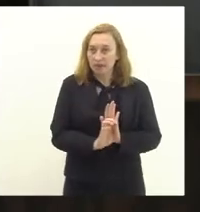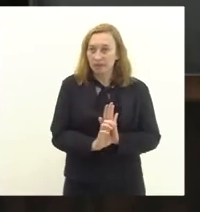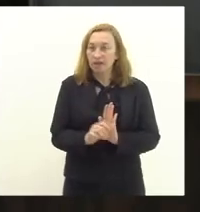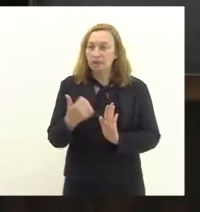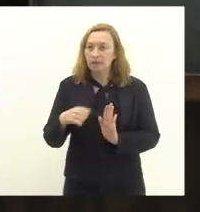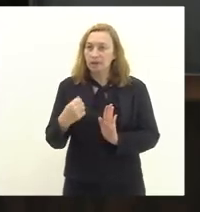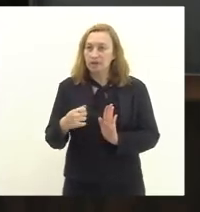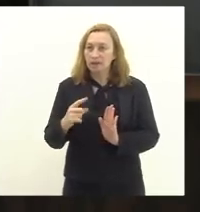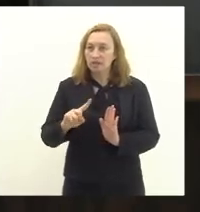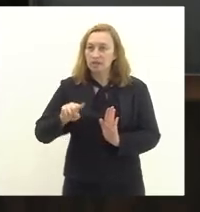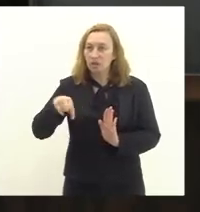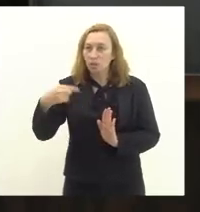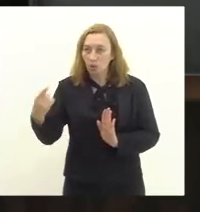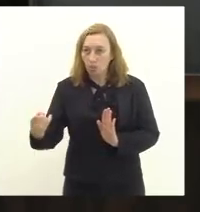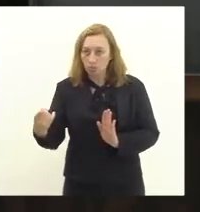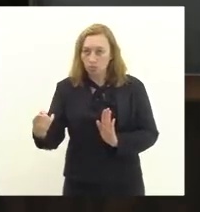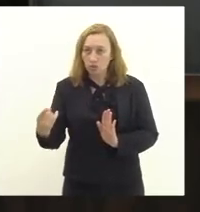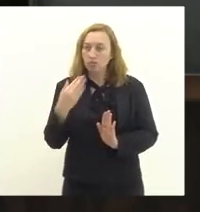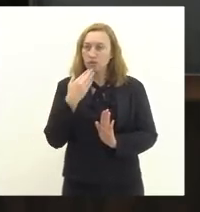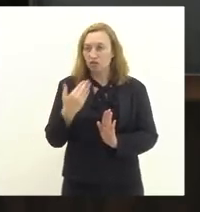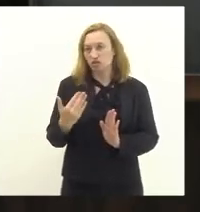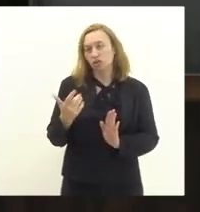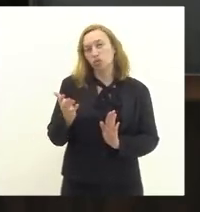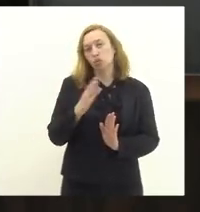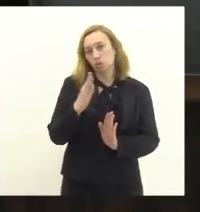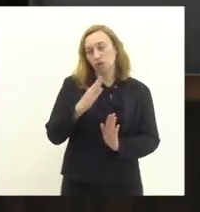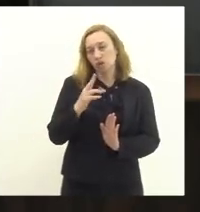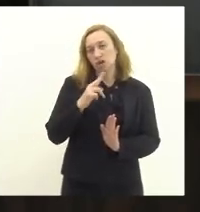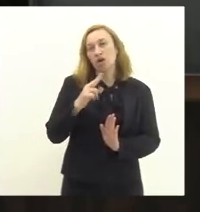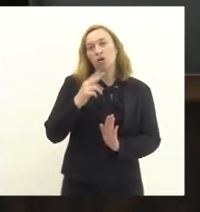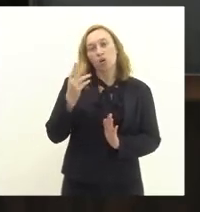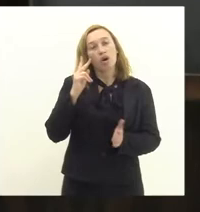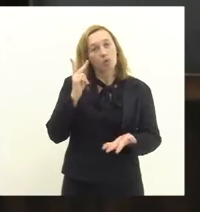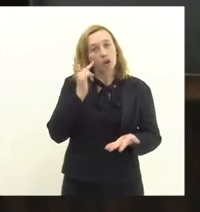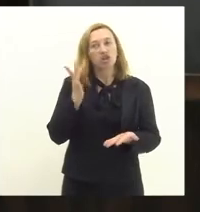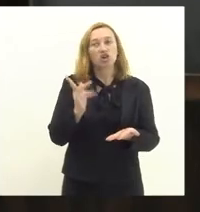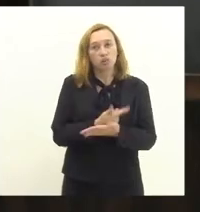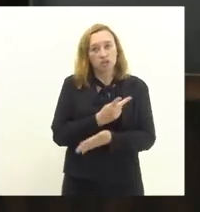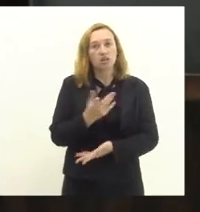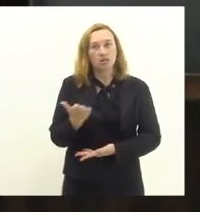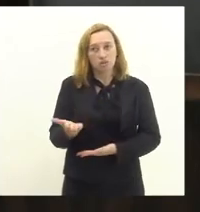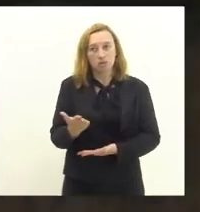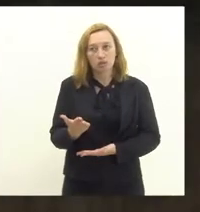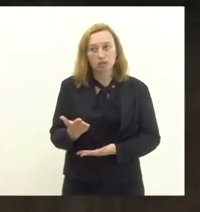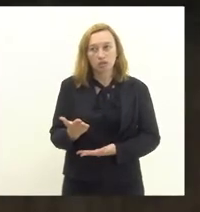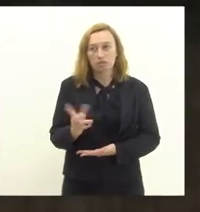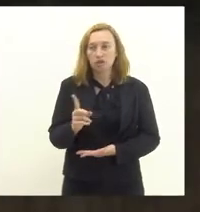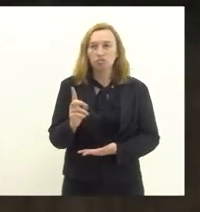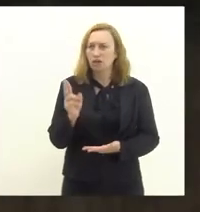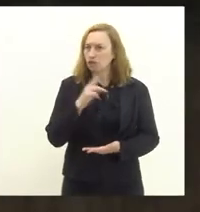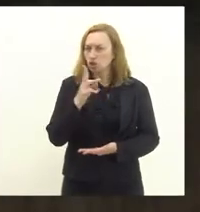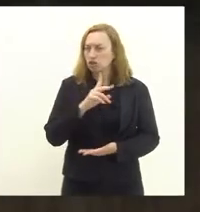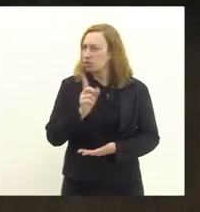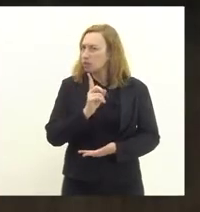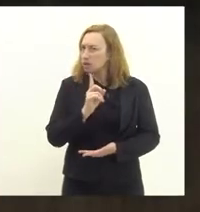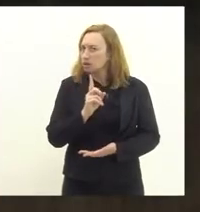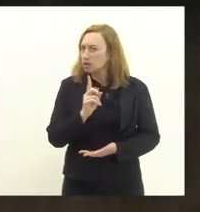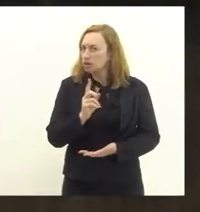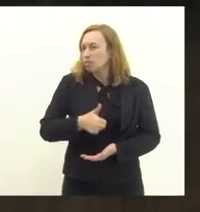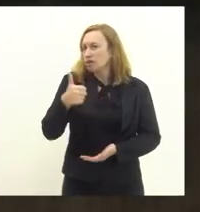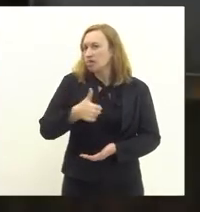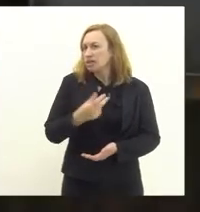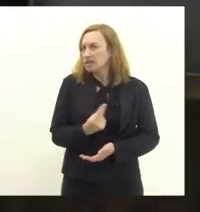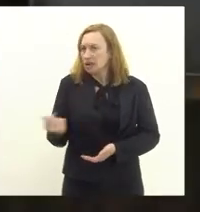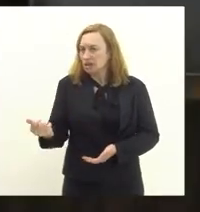uma outra urgência. Deve ter acontecido isso, o projeto de Vossa Excelência. É o caso do... Não, não estava em urgência, não. Entrou em primeiro e